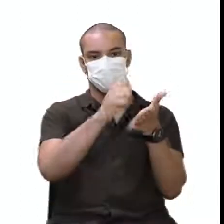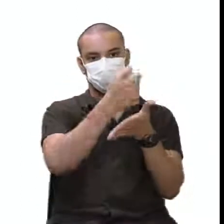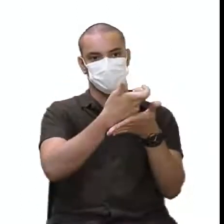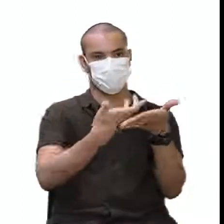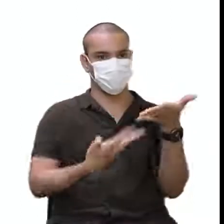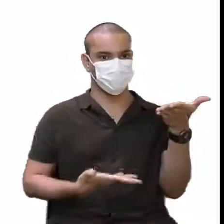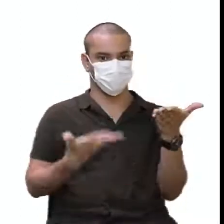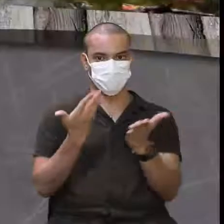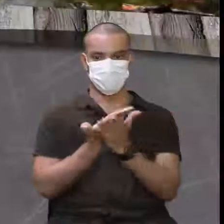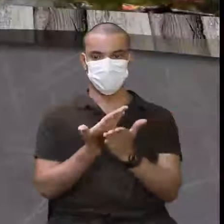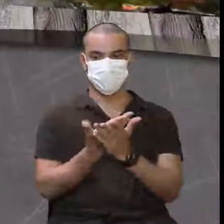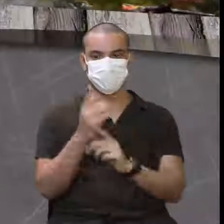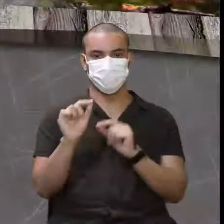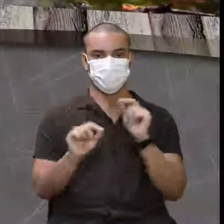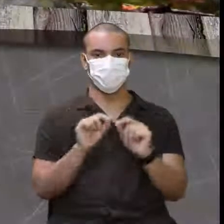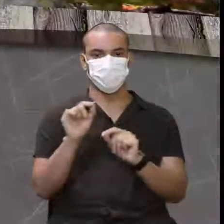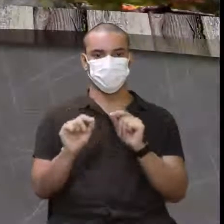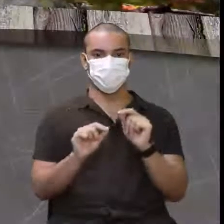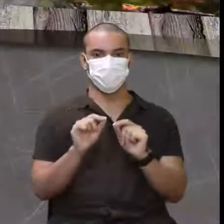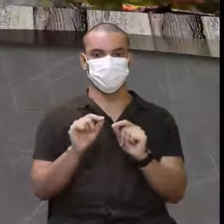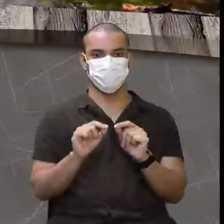nessa aula